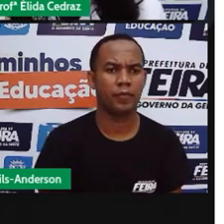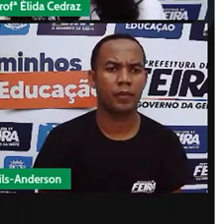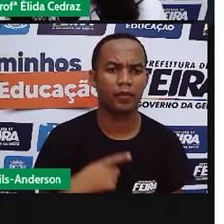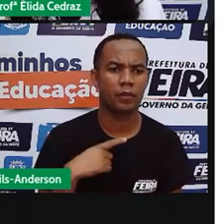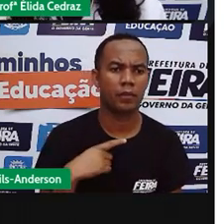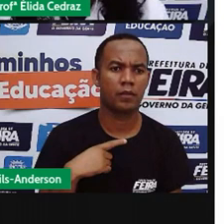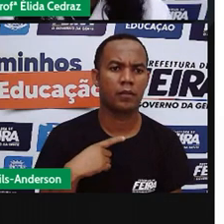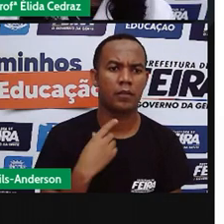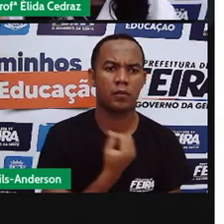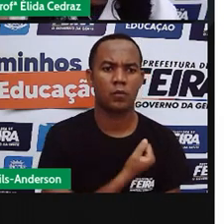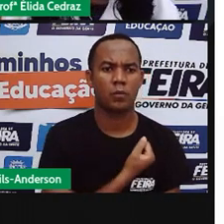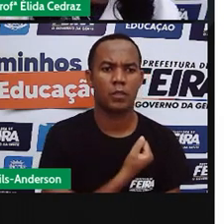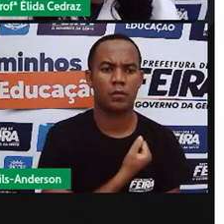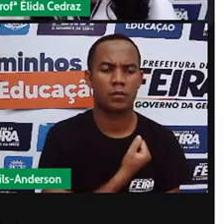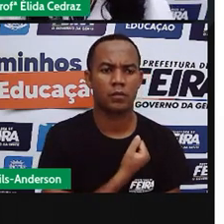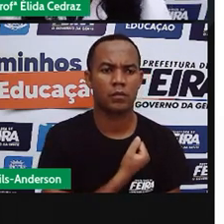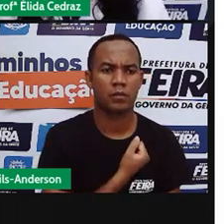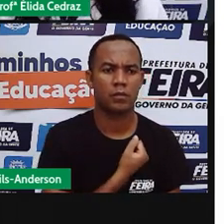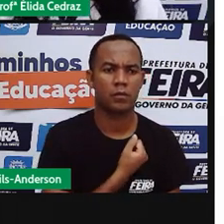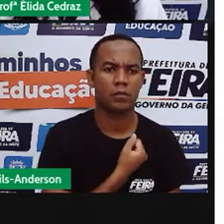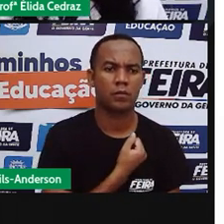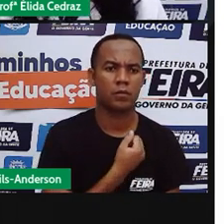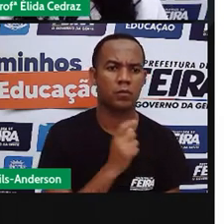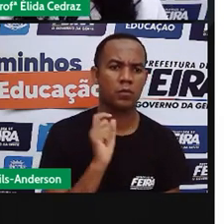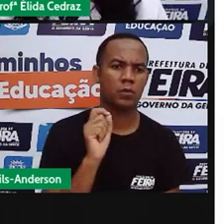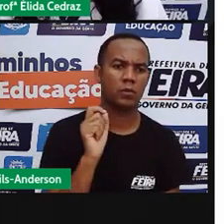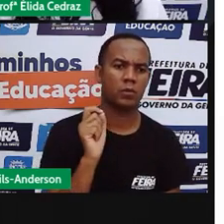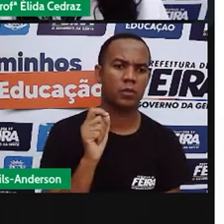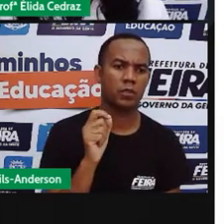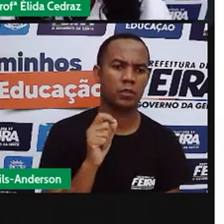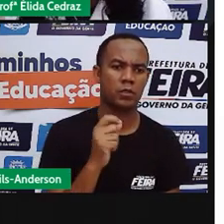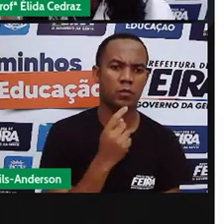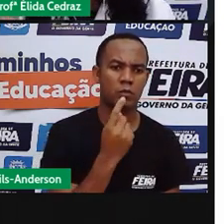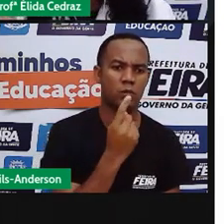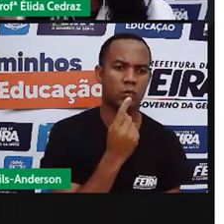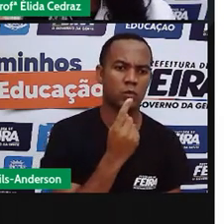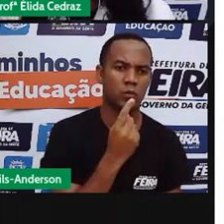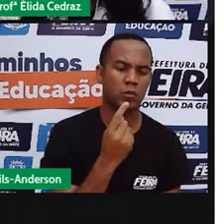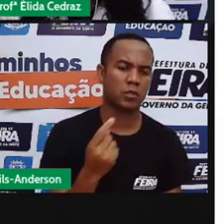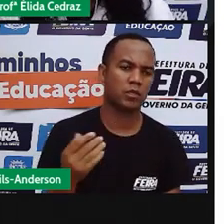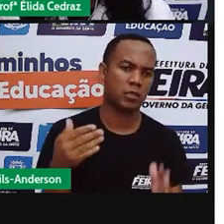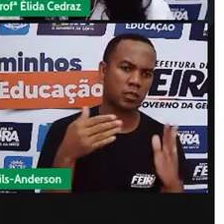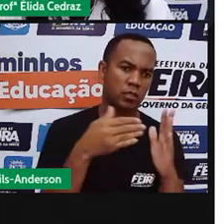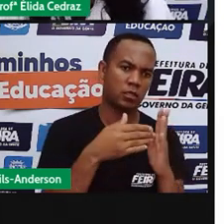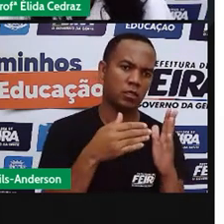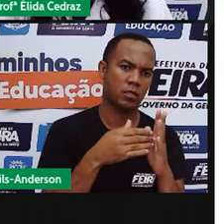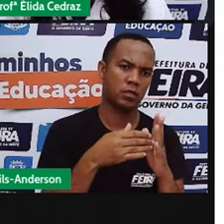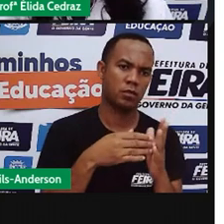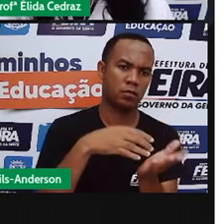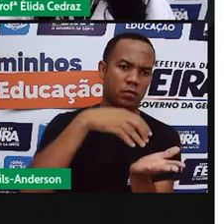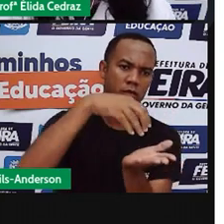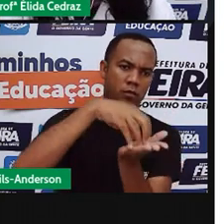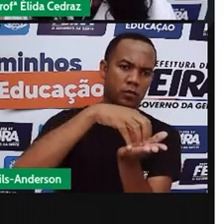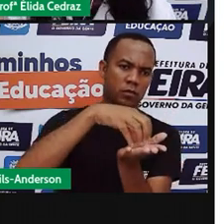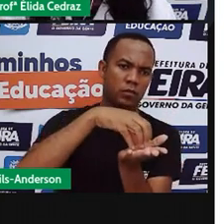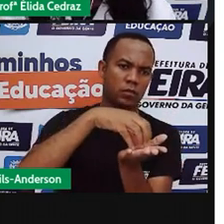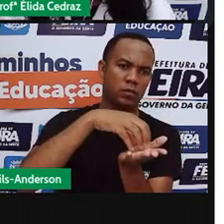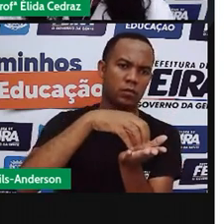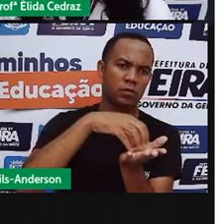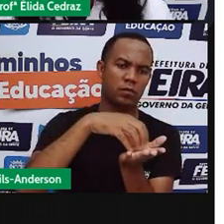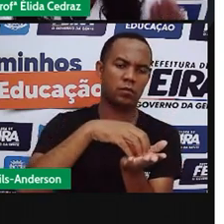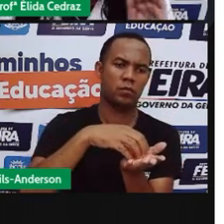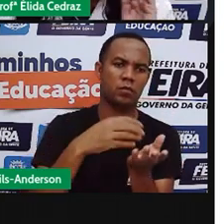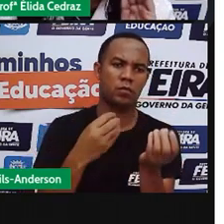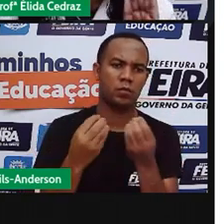três numerozinhos. O da direita, a unidade. Aqui está no centro, no meio, a